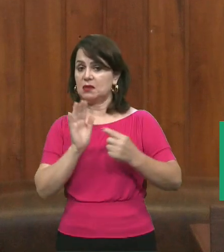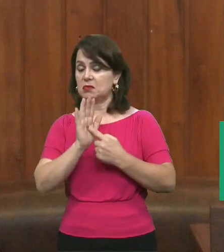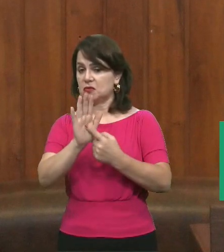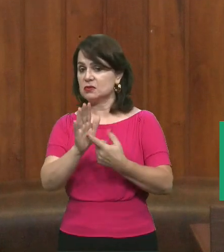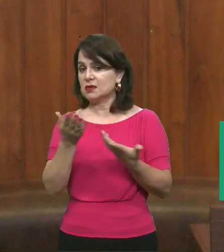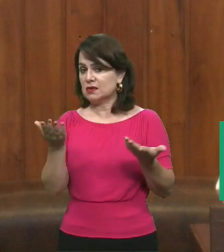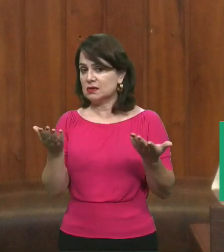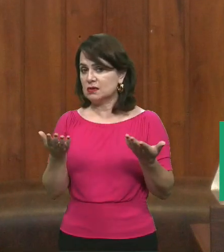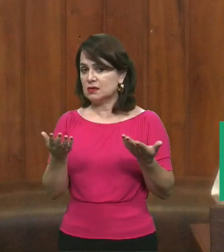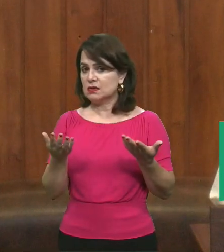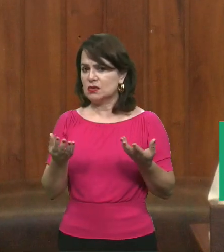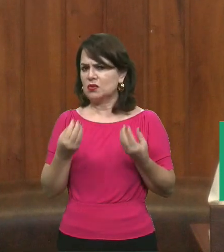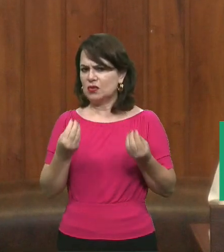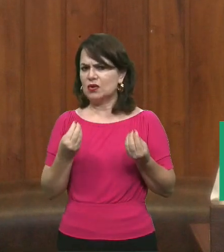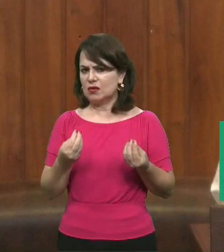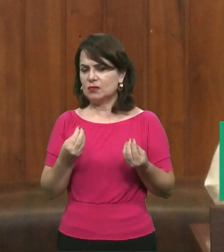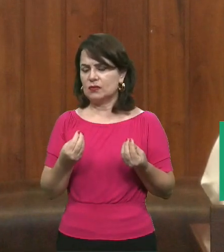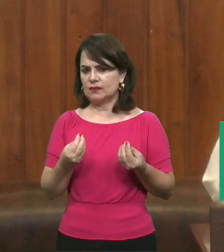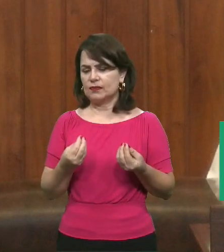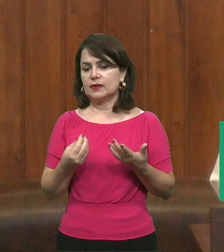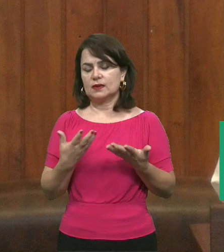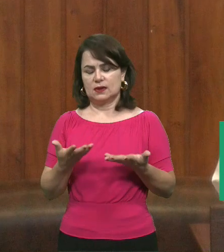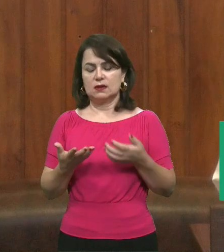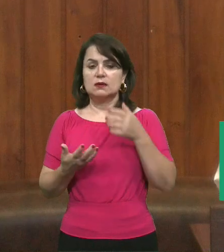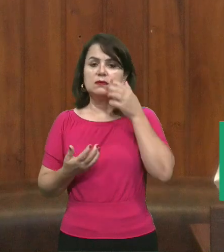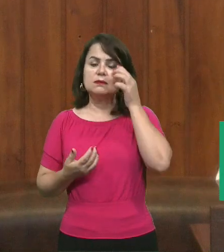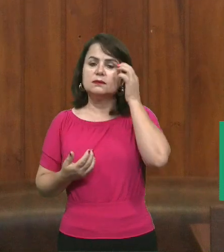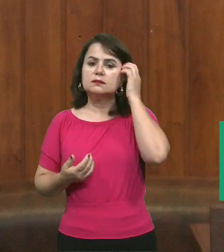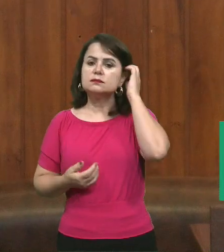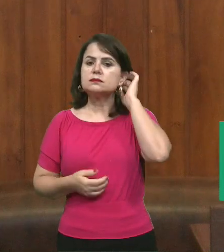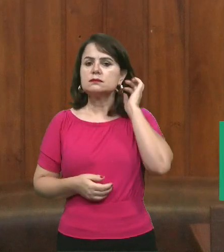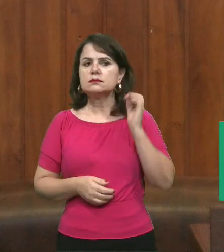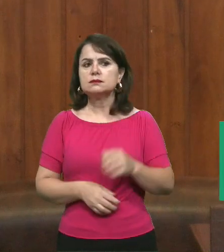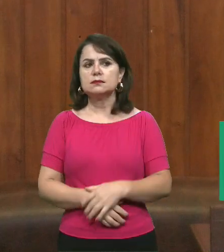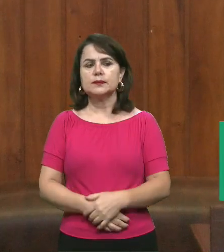algum mané passou lá, já deve ter avisado alguém aí, pronto.